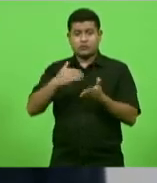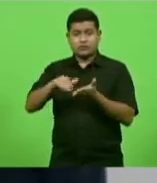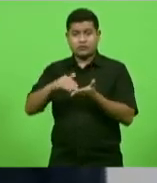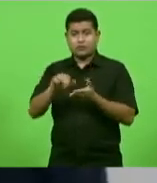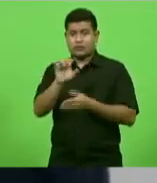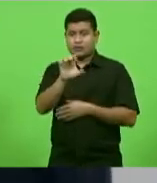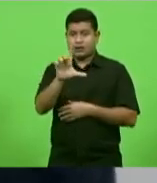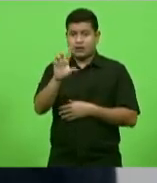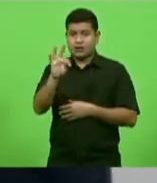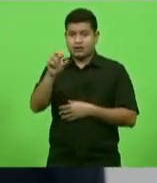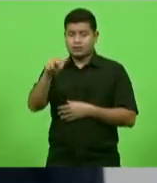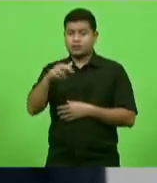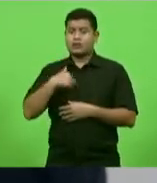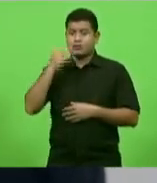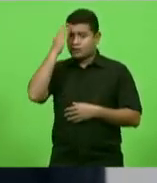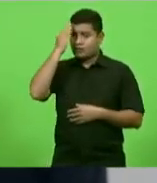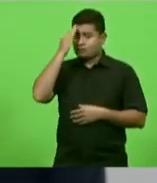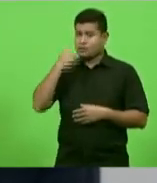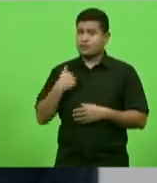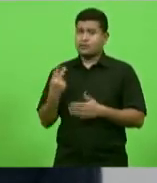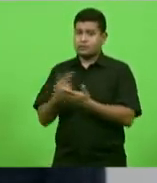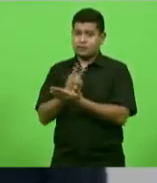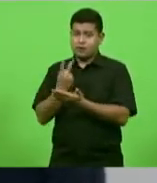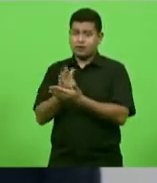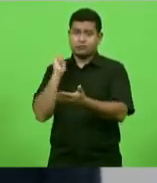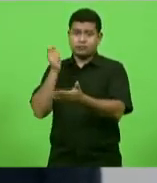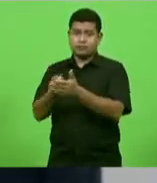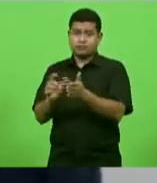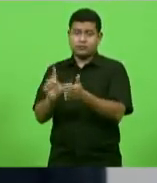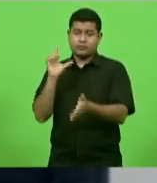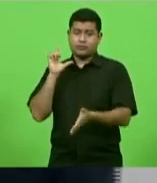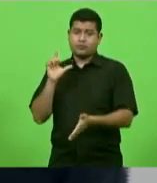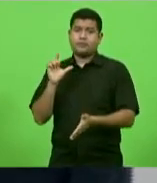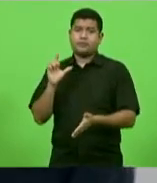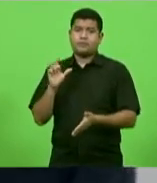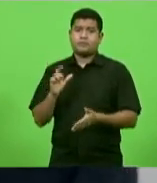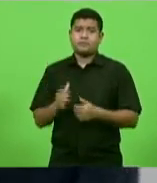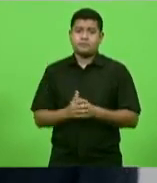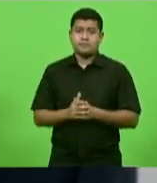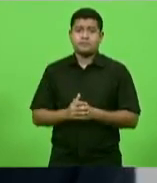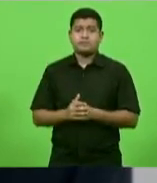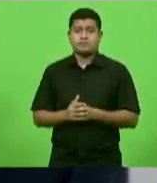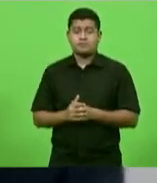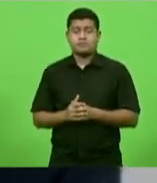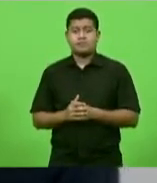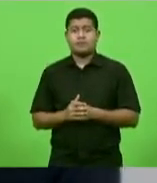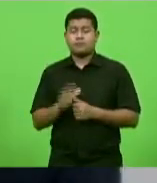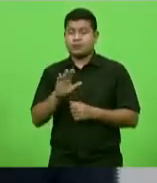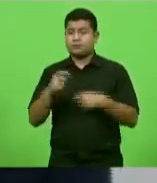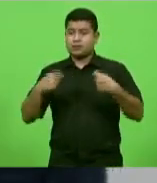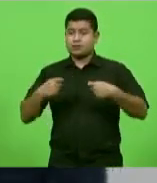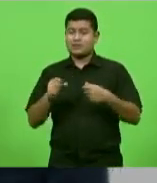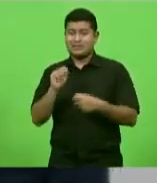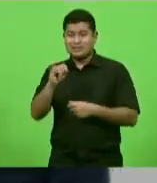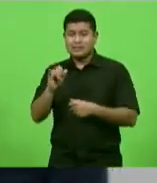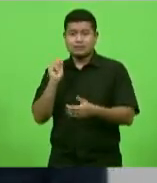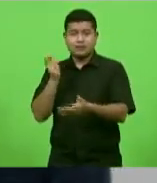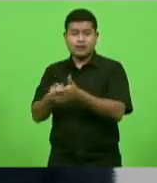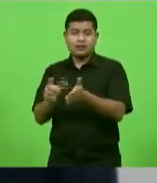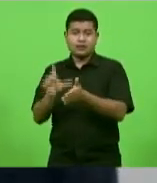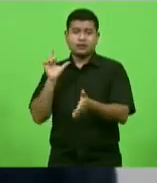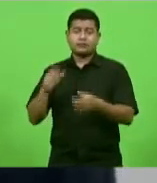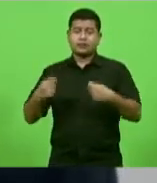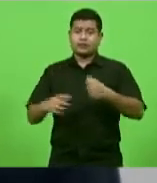do pagamento antecipado, exceto, pois, em situações excepcionais e, mesmo assim, com as garantias devidas. Vale o